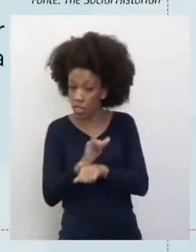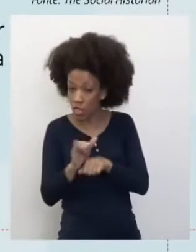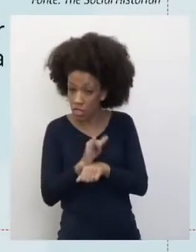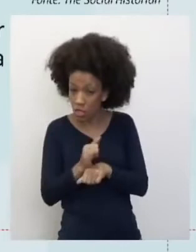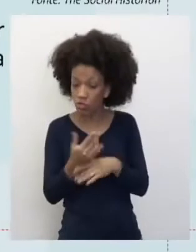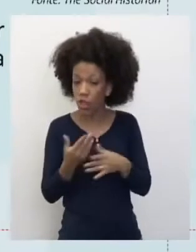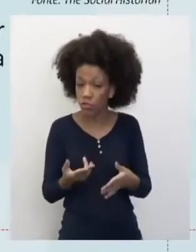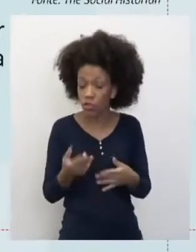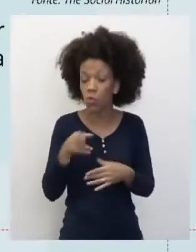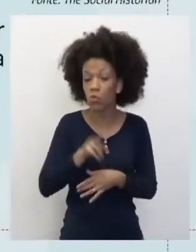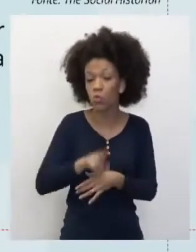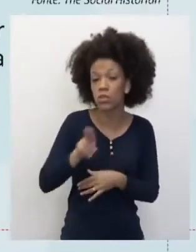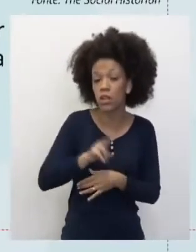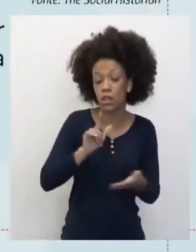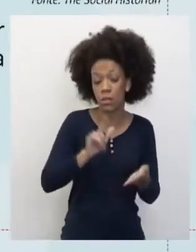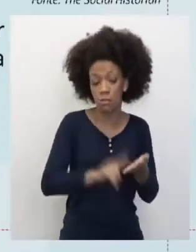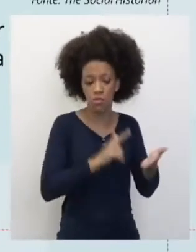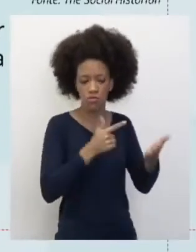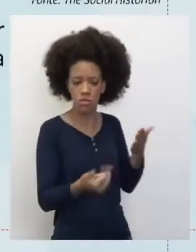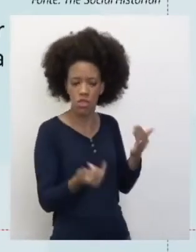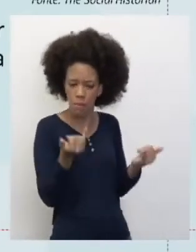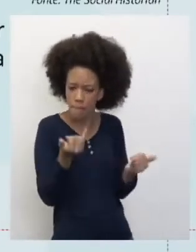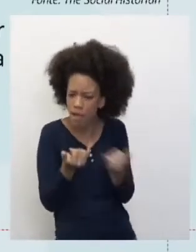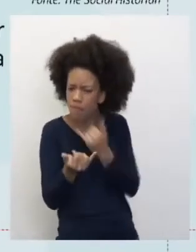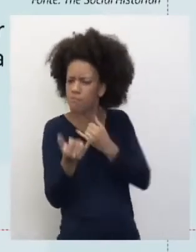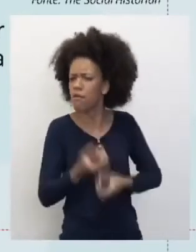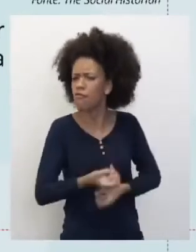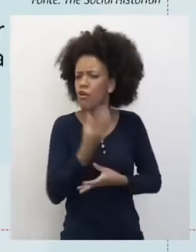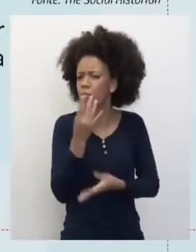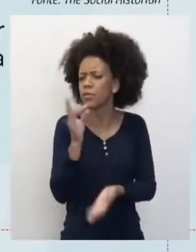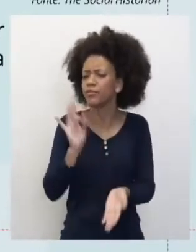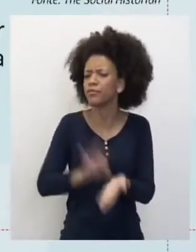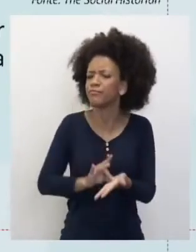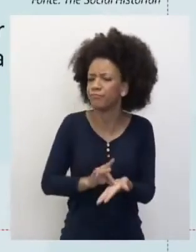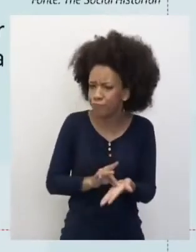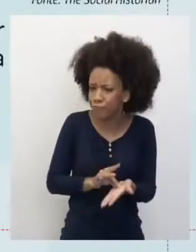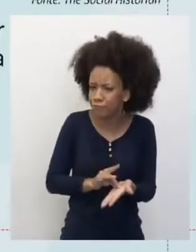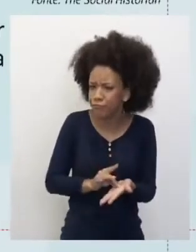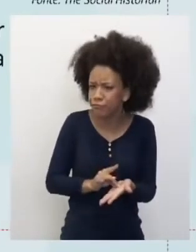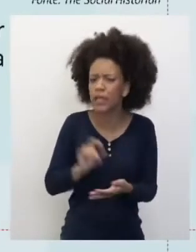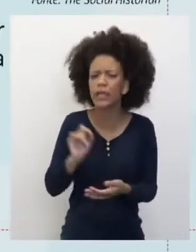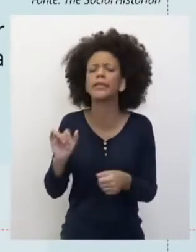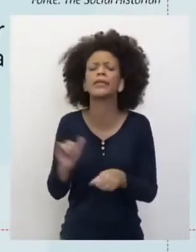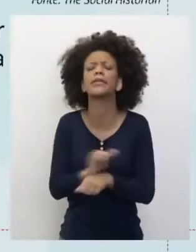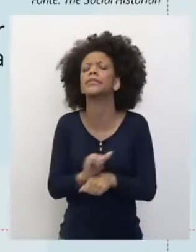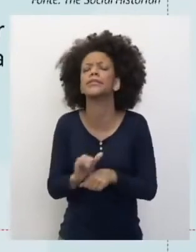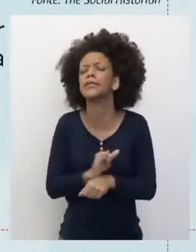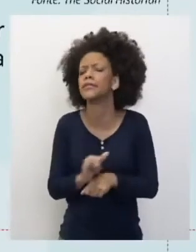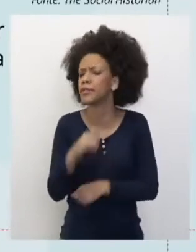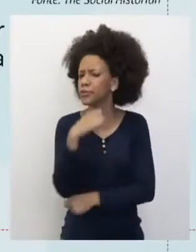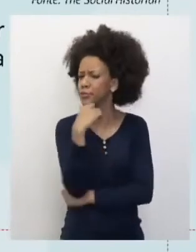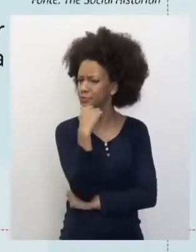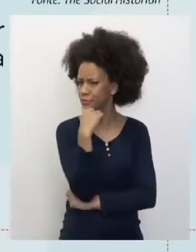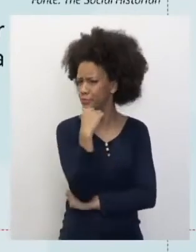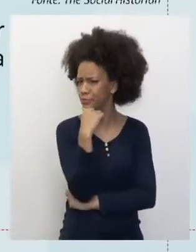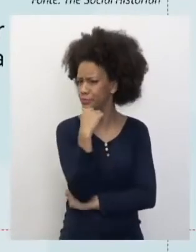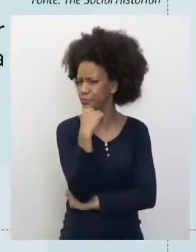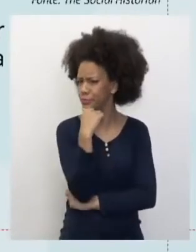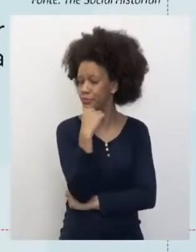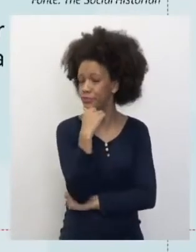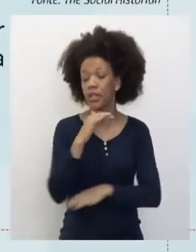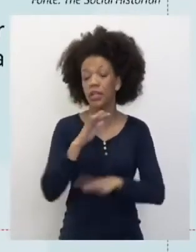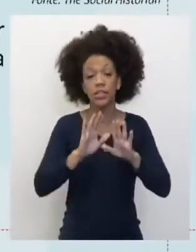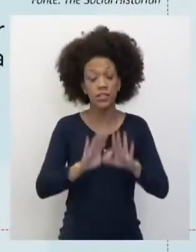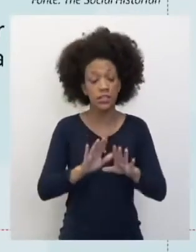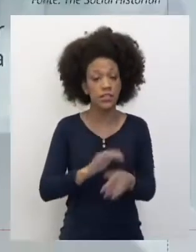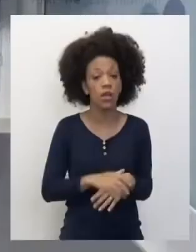utilizada pelo jornal para parecer que a informação era verdadeira. Que estratégia foi essa? Isso. Então, a partir